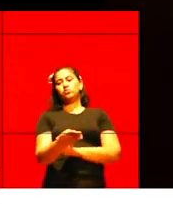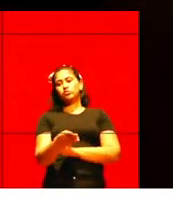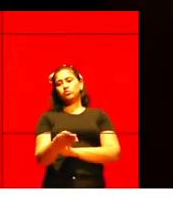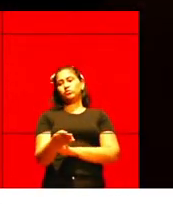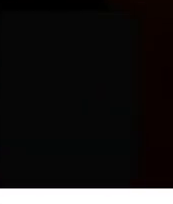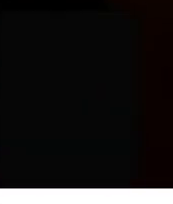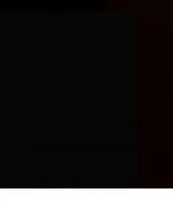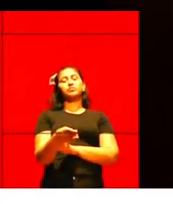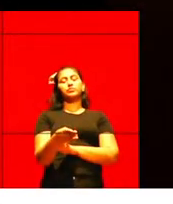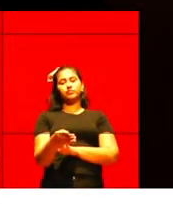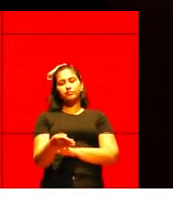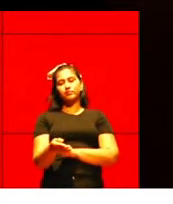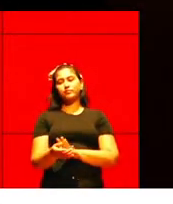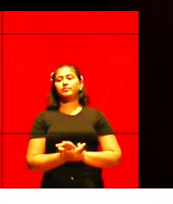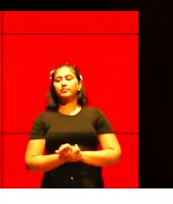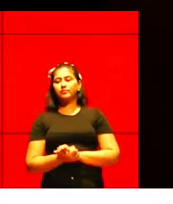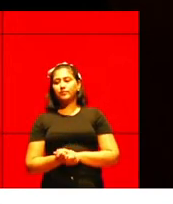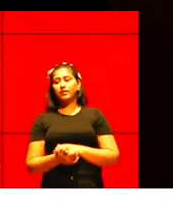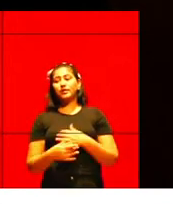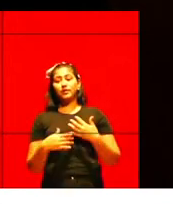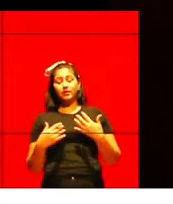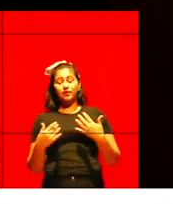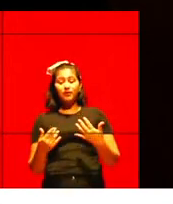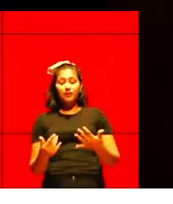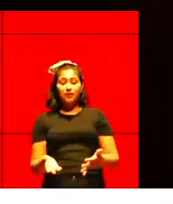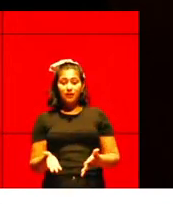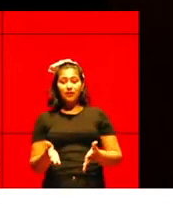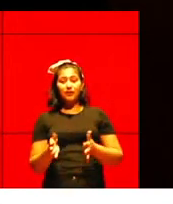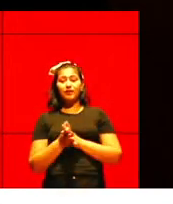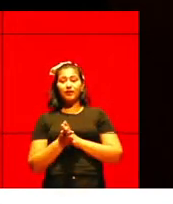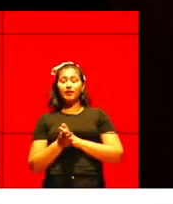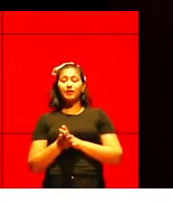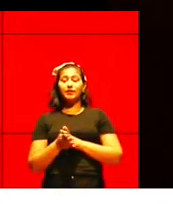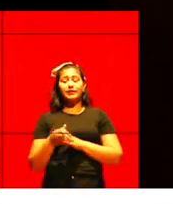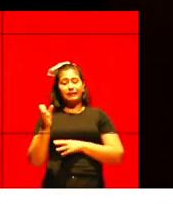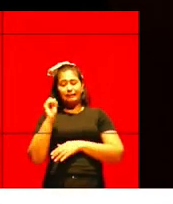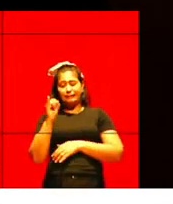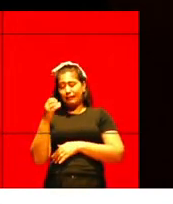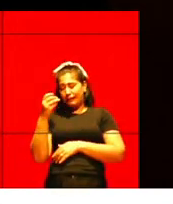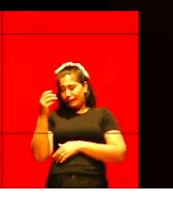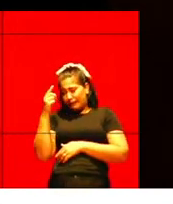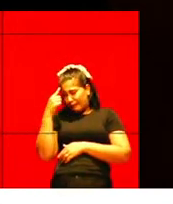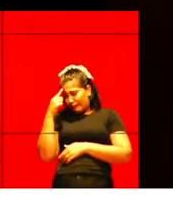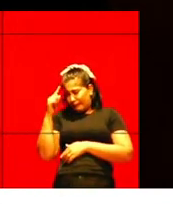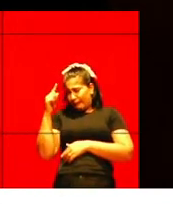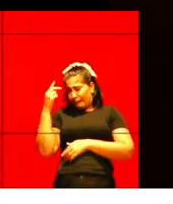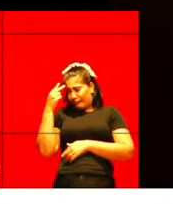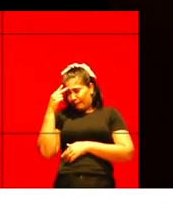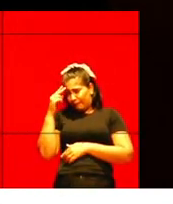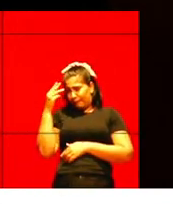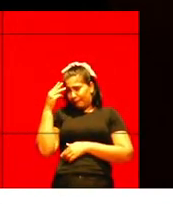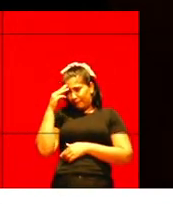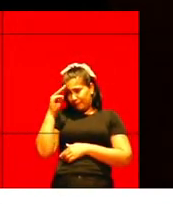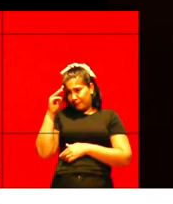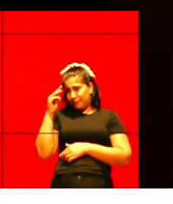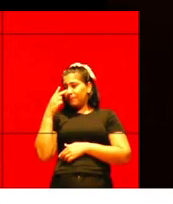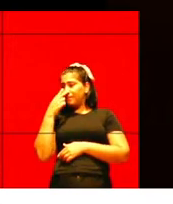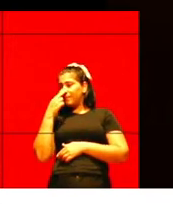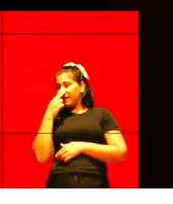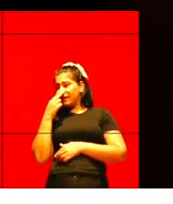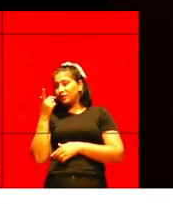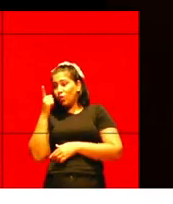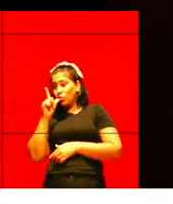um pouco maior, certo? E aí, quando você está ali nos primeiros dias de dieta, está eliminando as suas reservas de